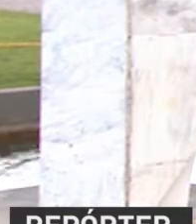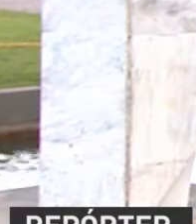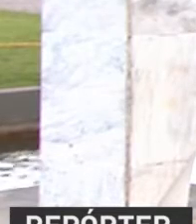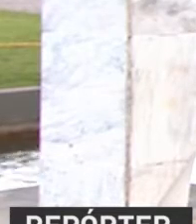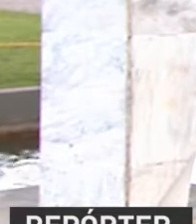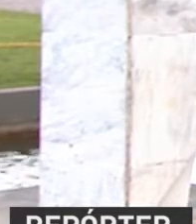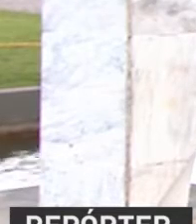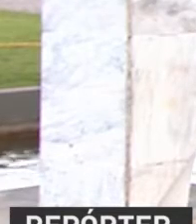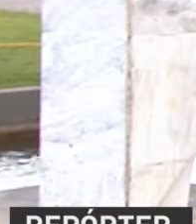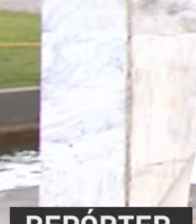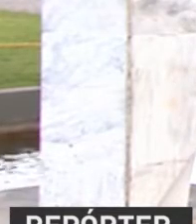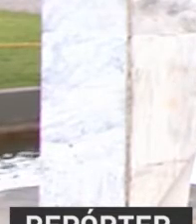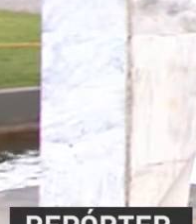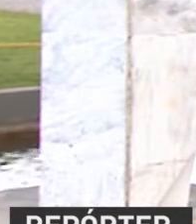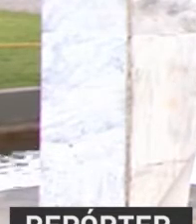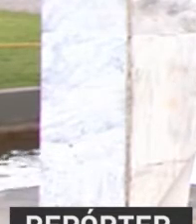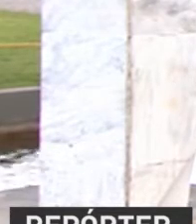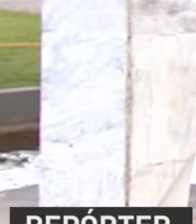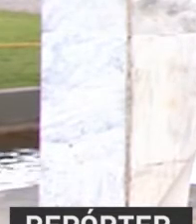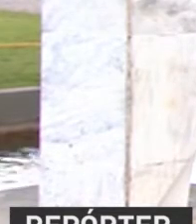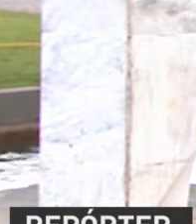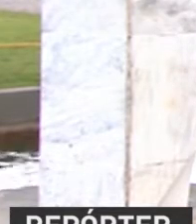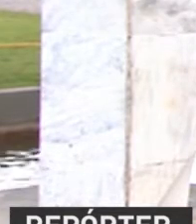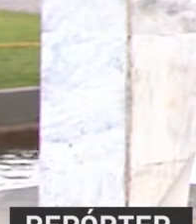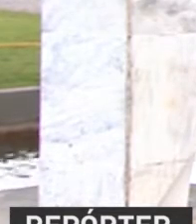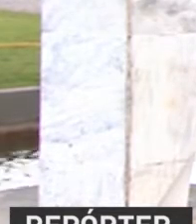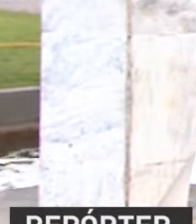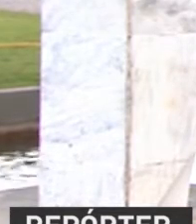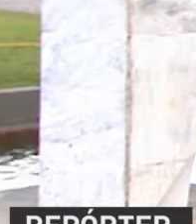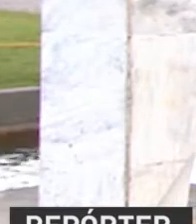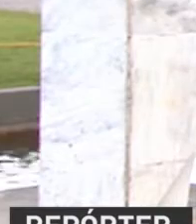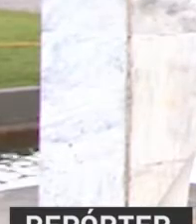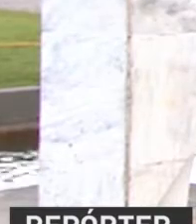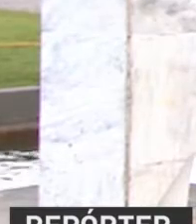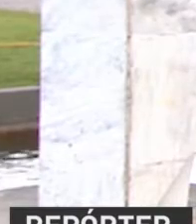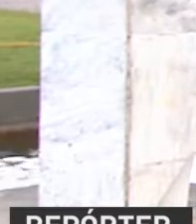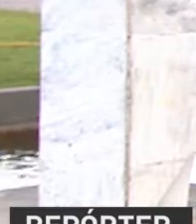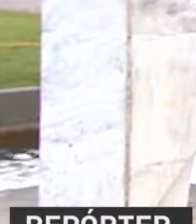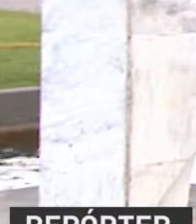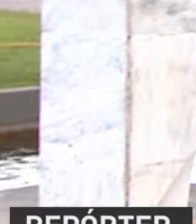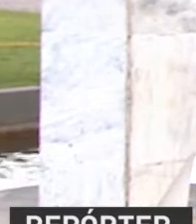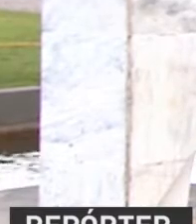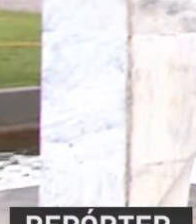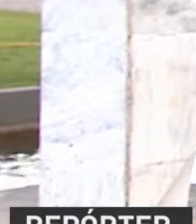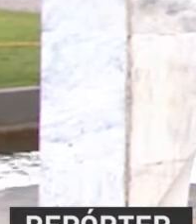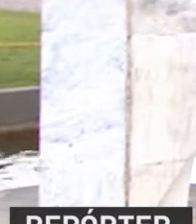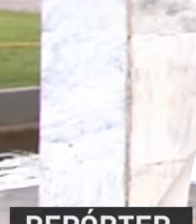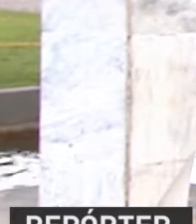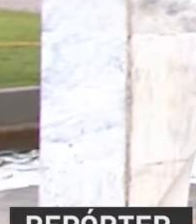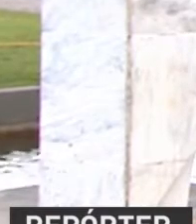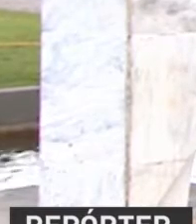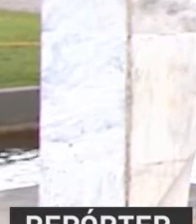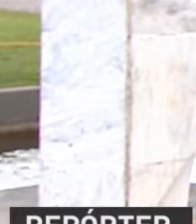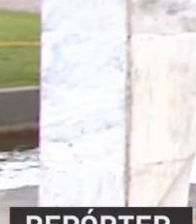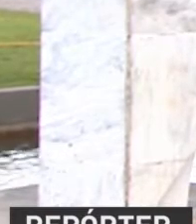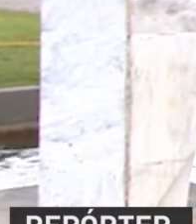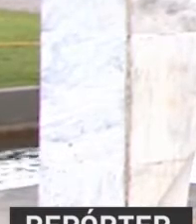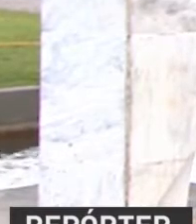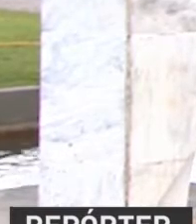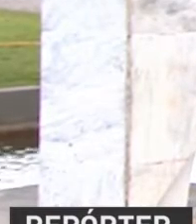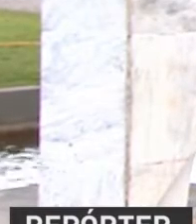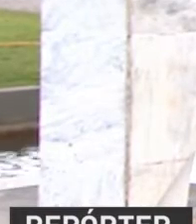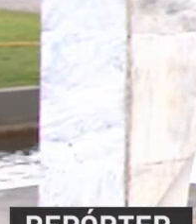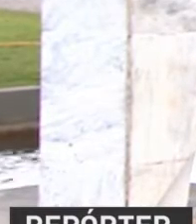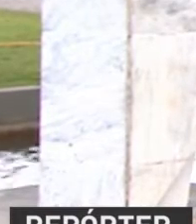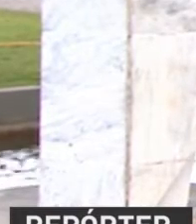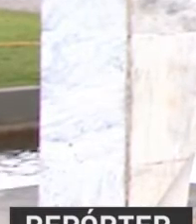O presidente em exercício disse que há uma relação indissociável entre defesa e desenvolvimento e que há pontos do país onde